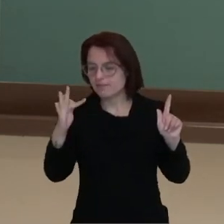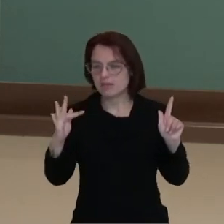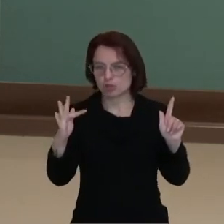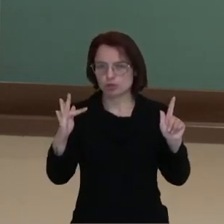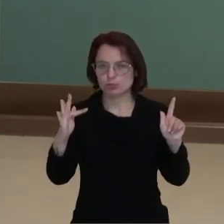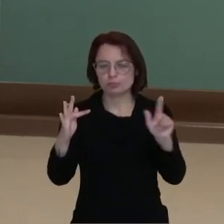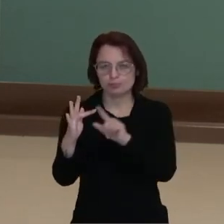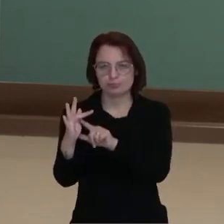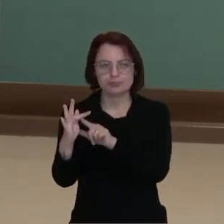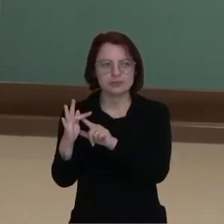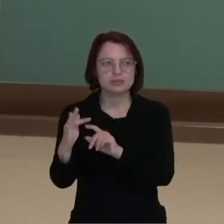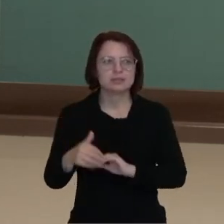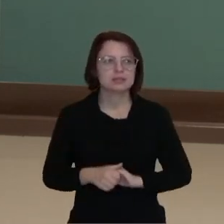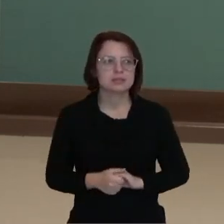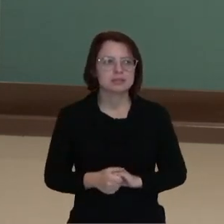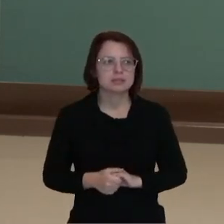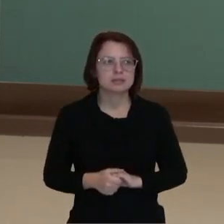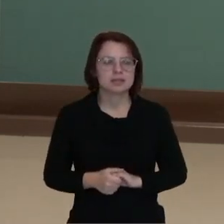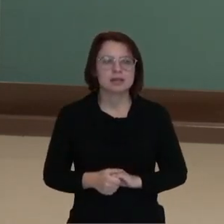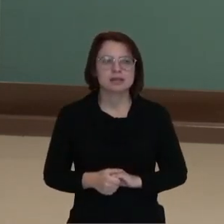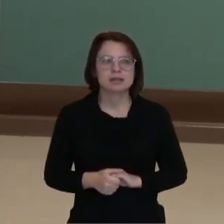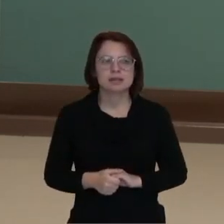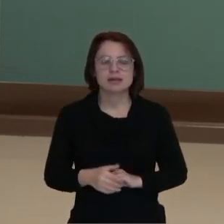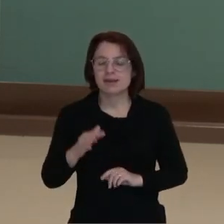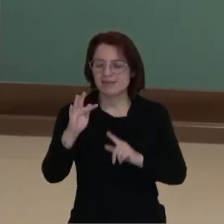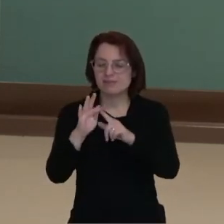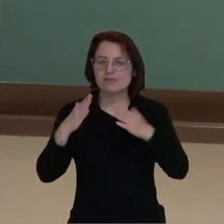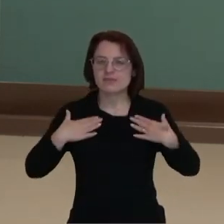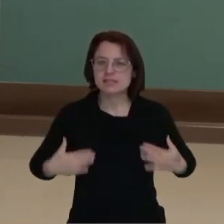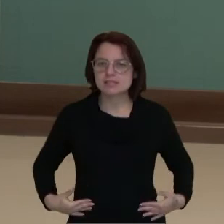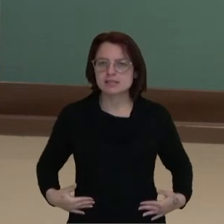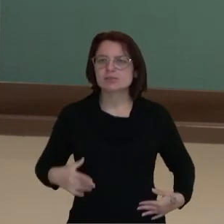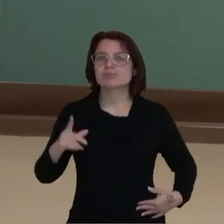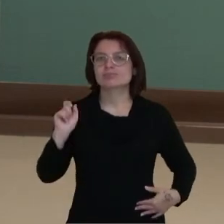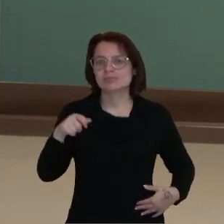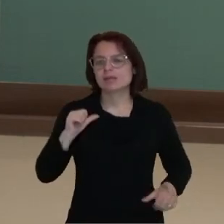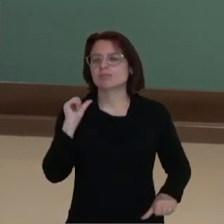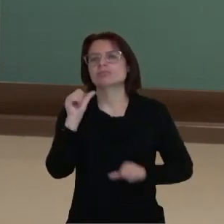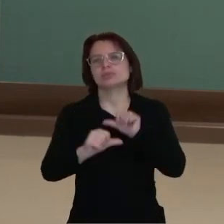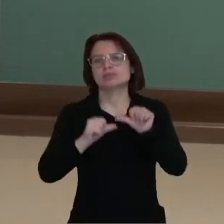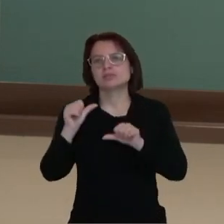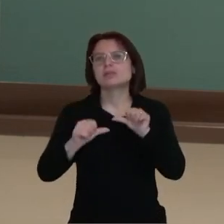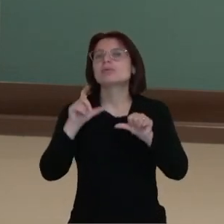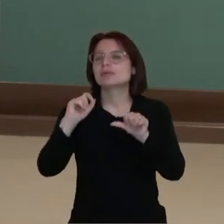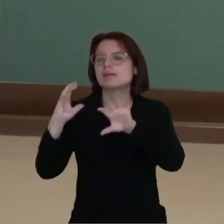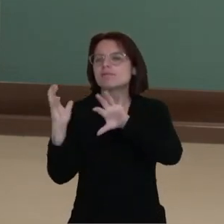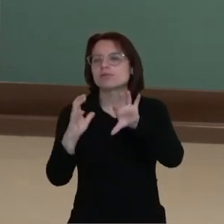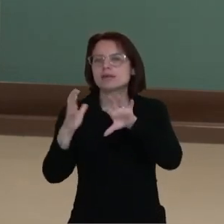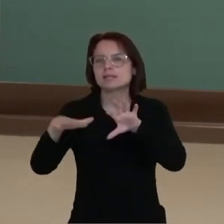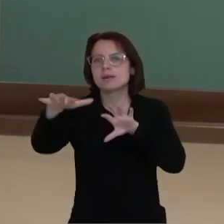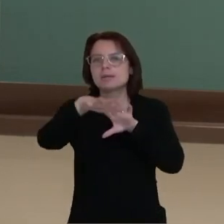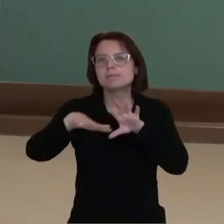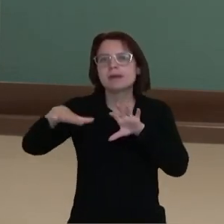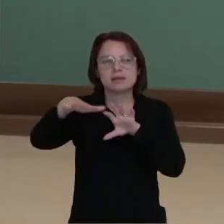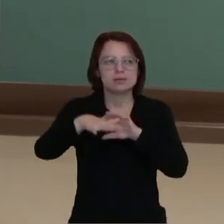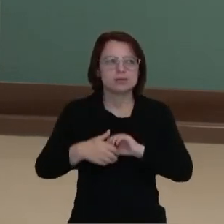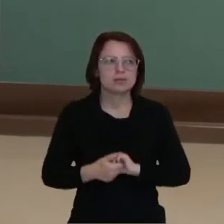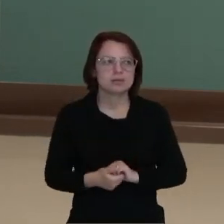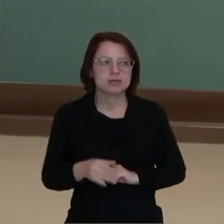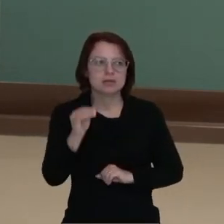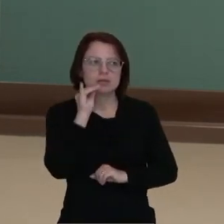fenótipo, uma característica física. Essa característica física, ela pode sofrer influência do meio. Por exemplo,